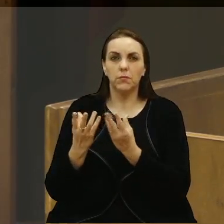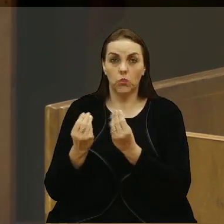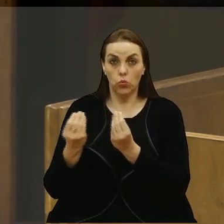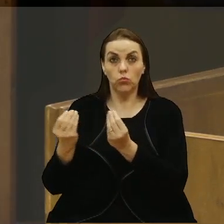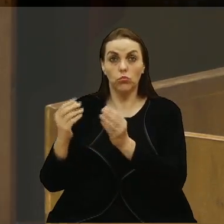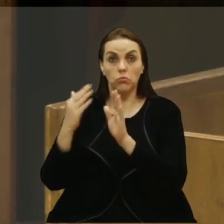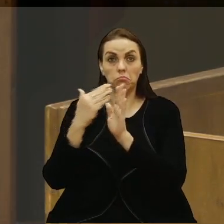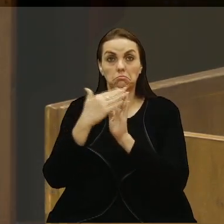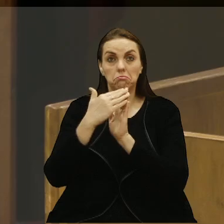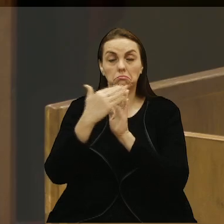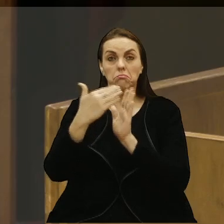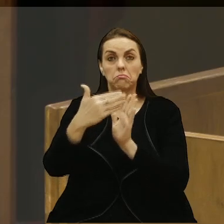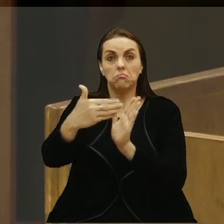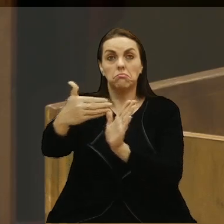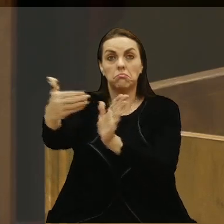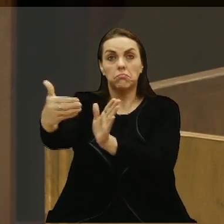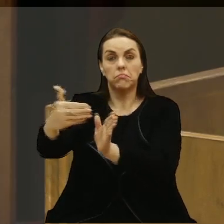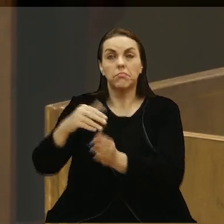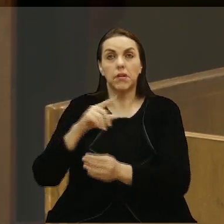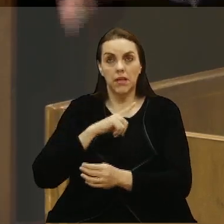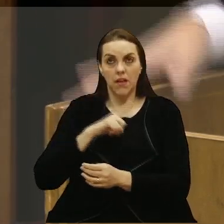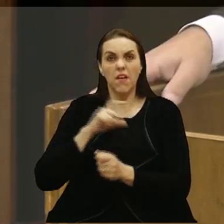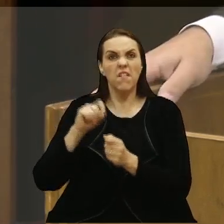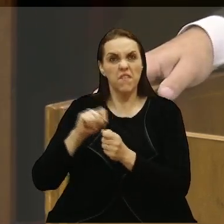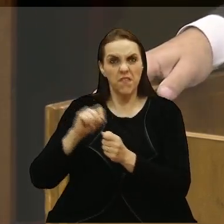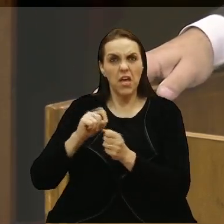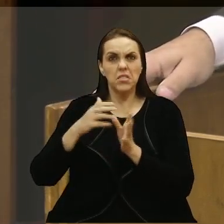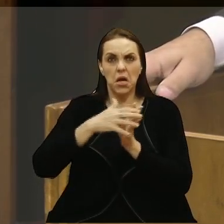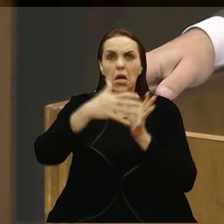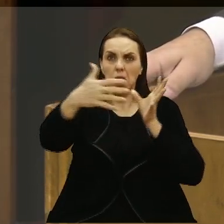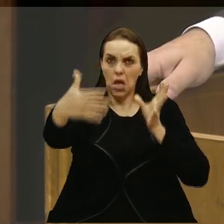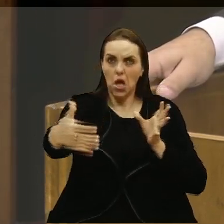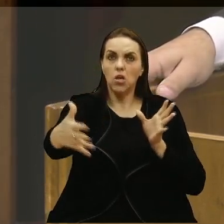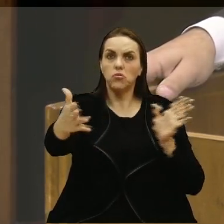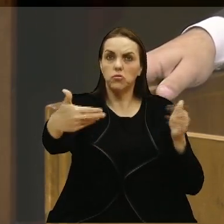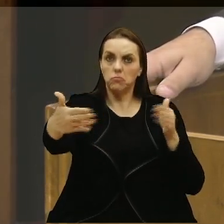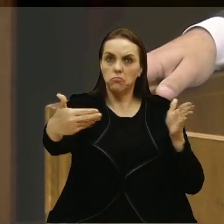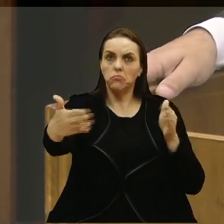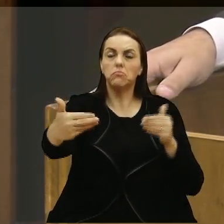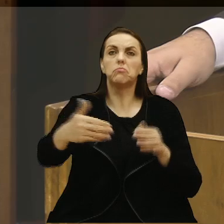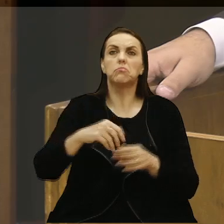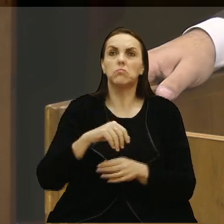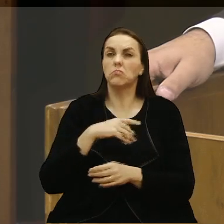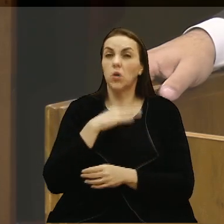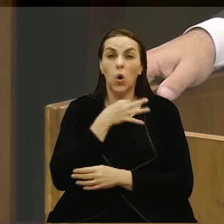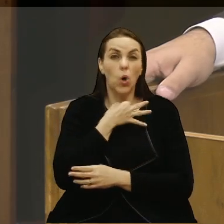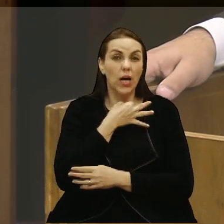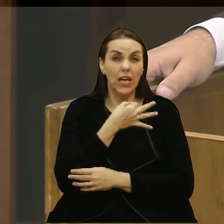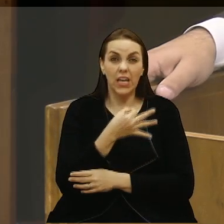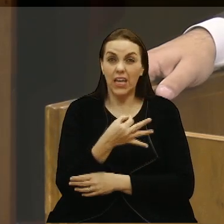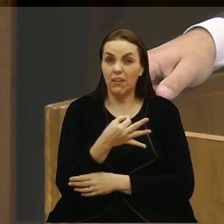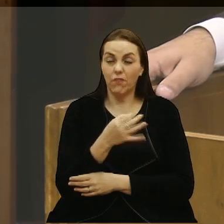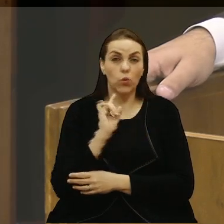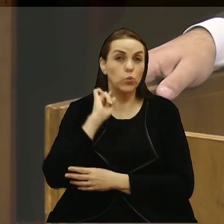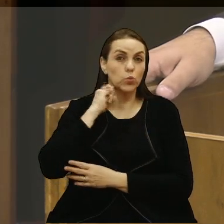lixeiras que foram feitas ali grandes. Vou lhe pedir uma parte. Um horror, todas